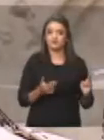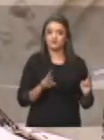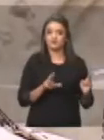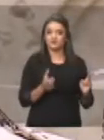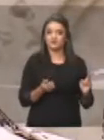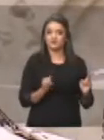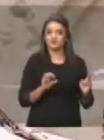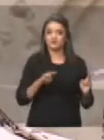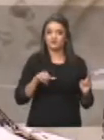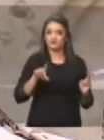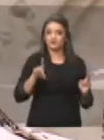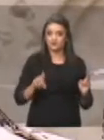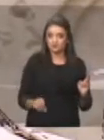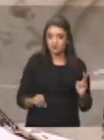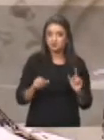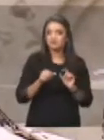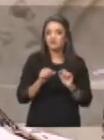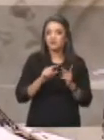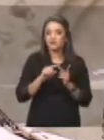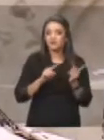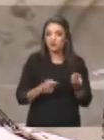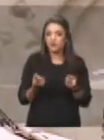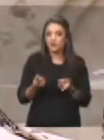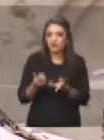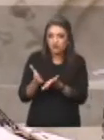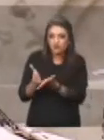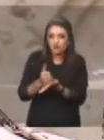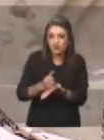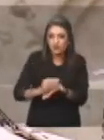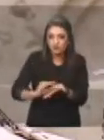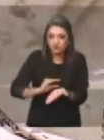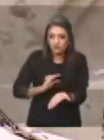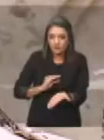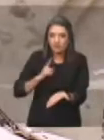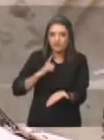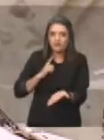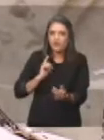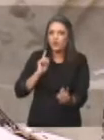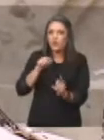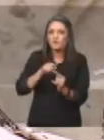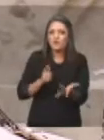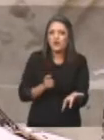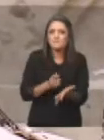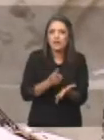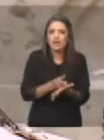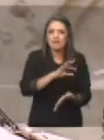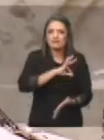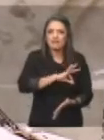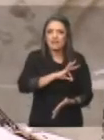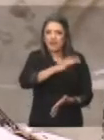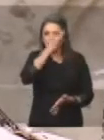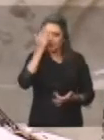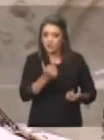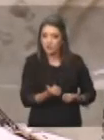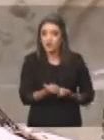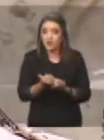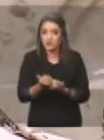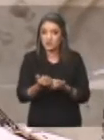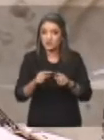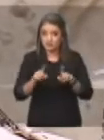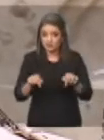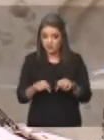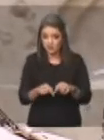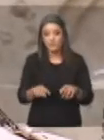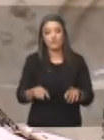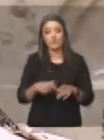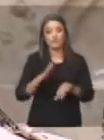proveito próprio parte dos recursos destinados ao pagamento de remuneração de sua assessoria parlamentar neste período,